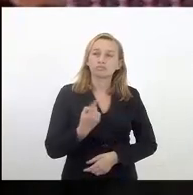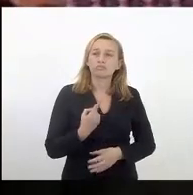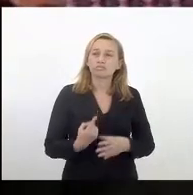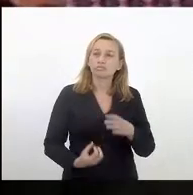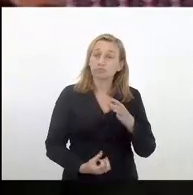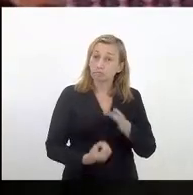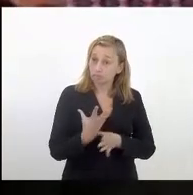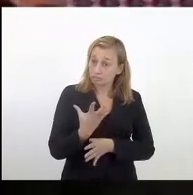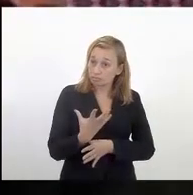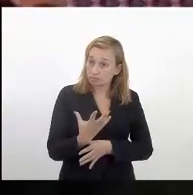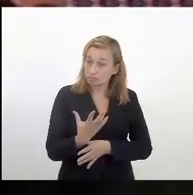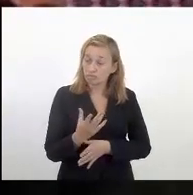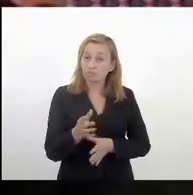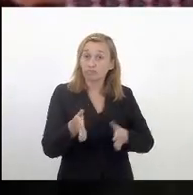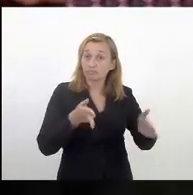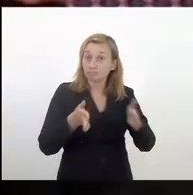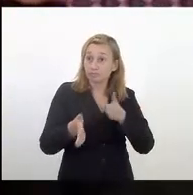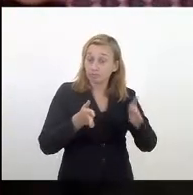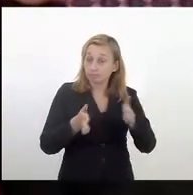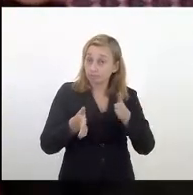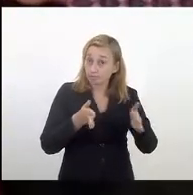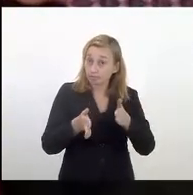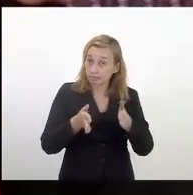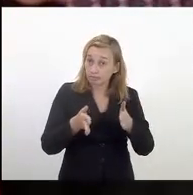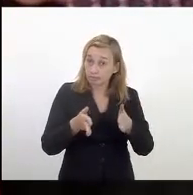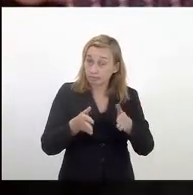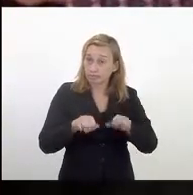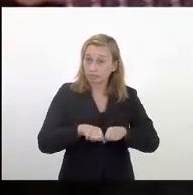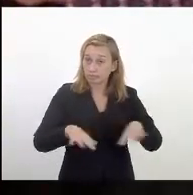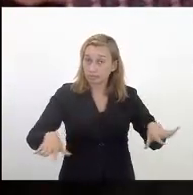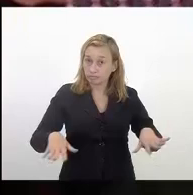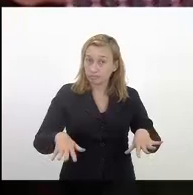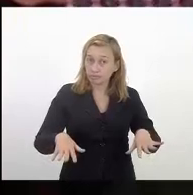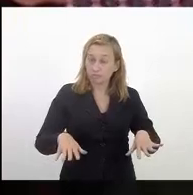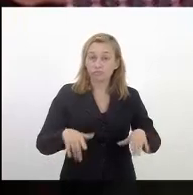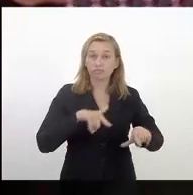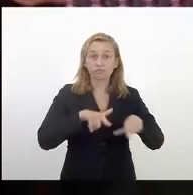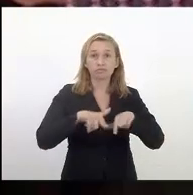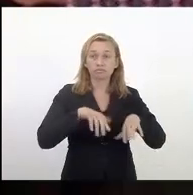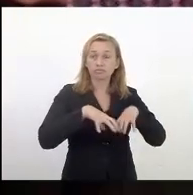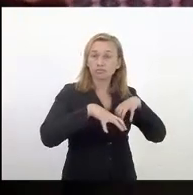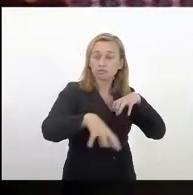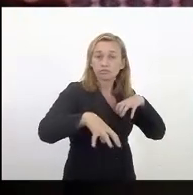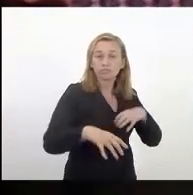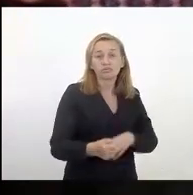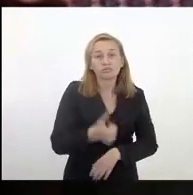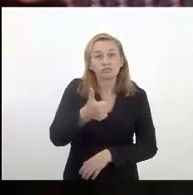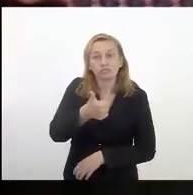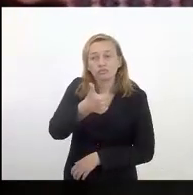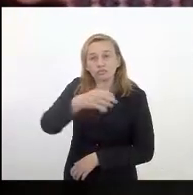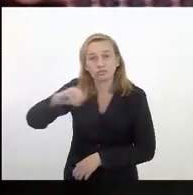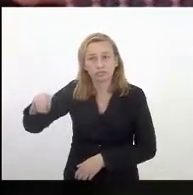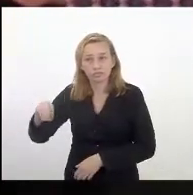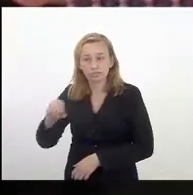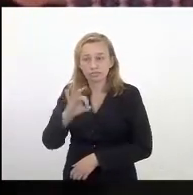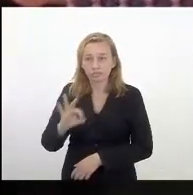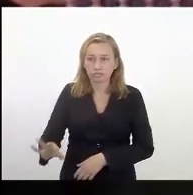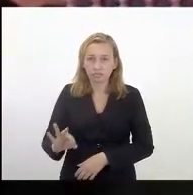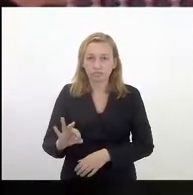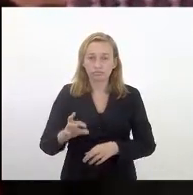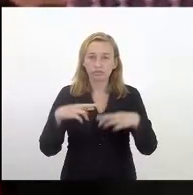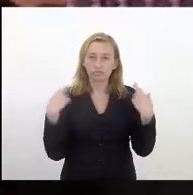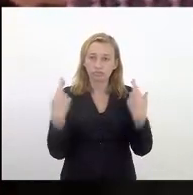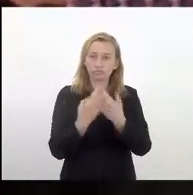período bom dia para o trabalho remoto tendo quase que sem por cento da presença em sessões Ordinárias